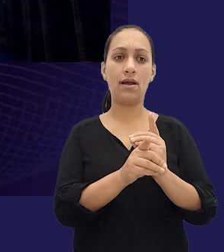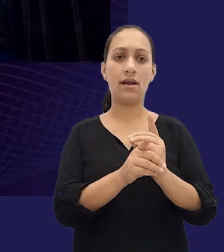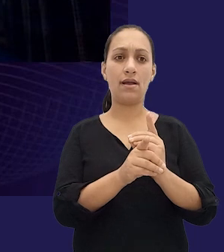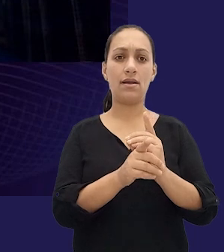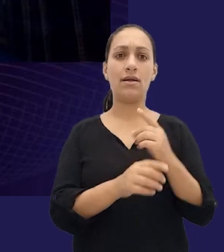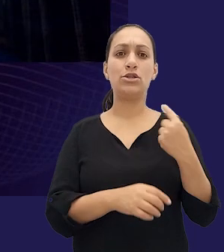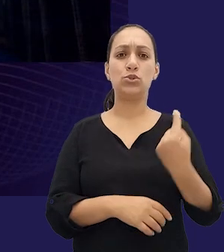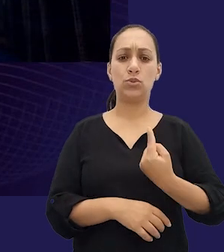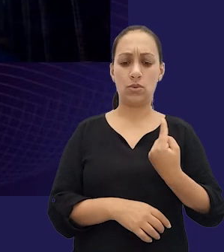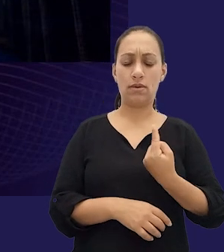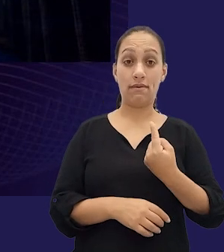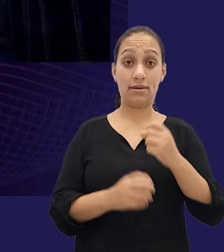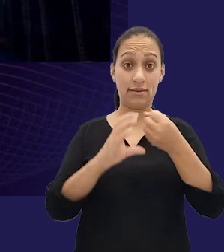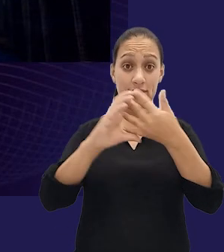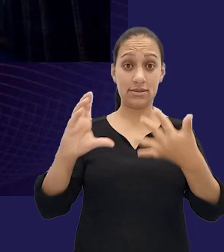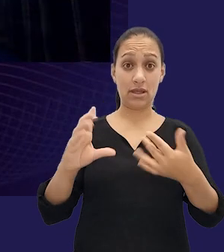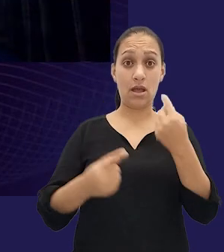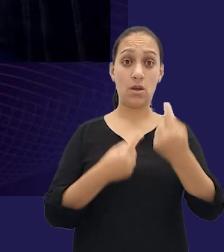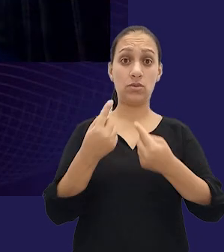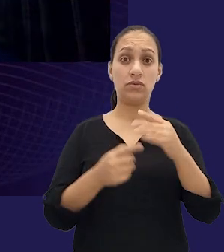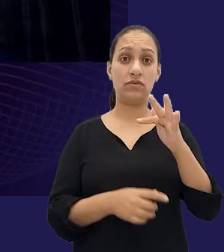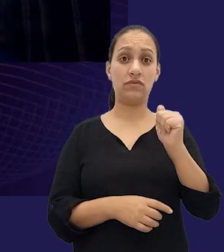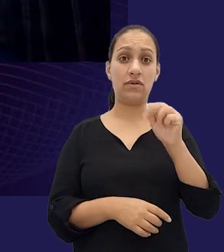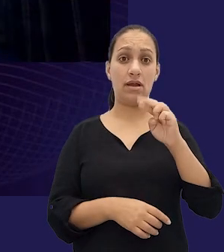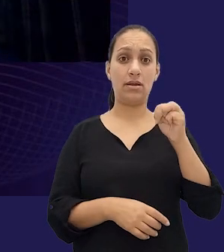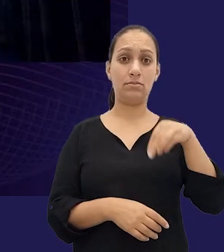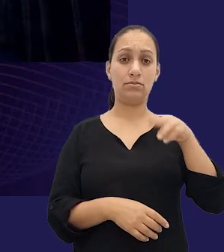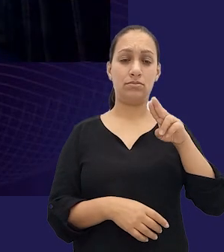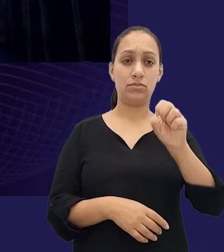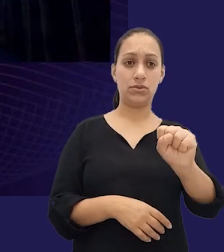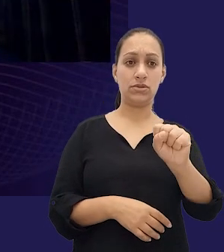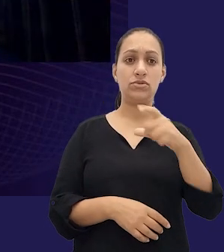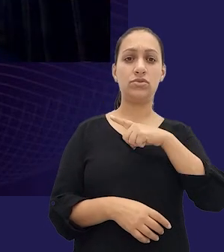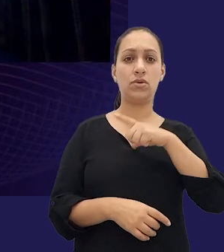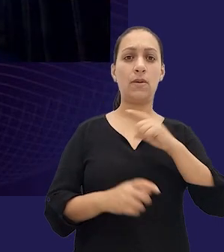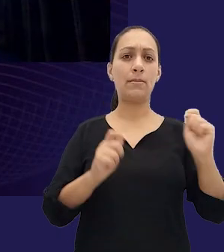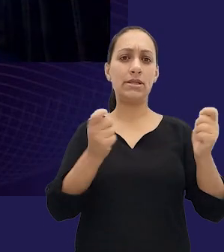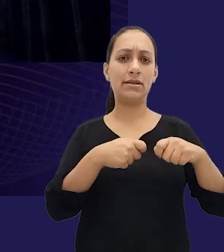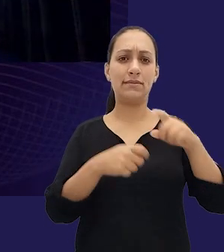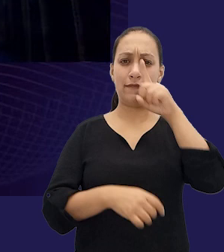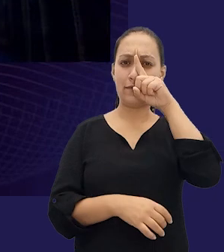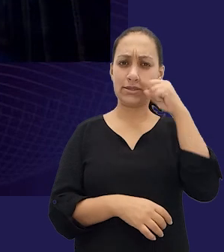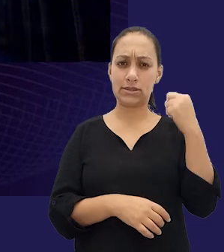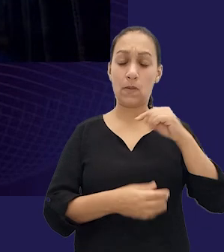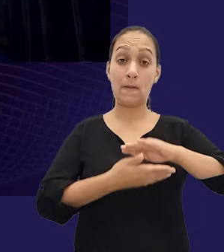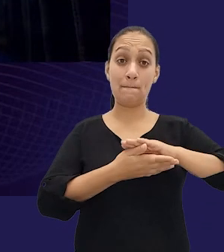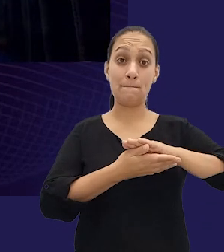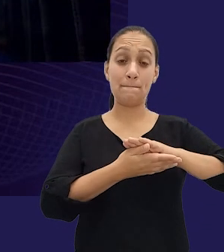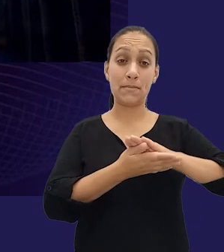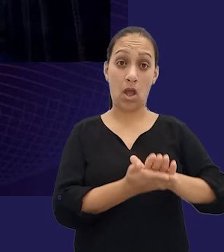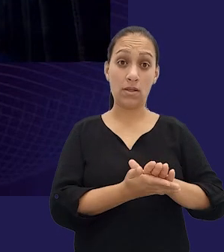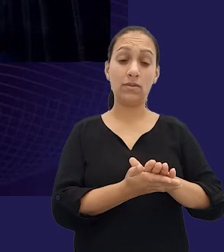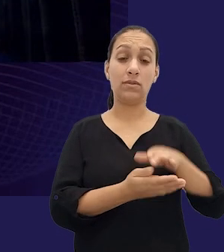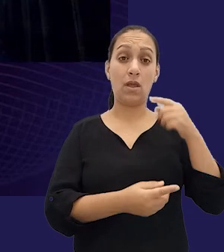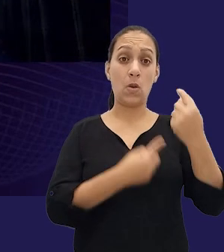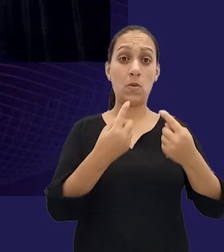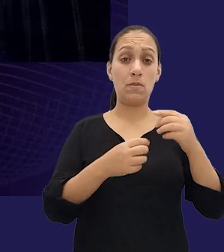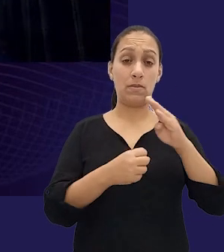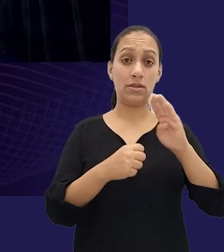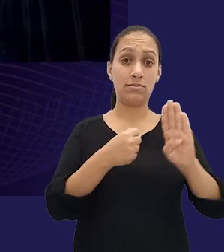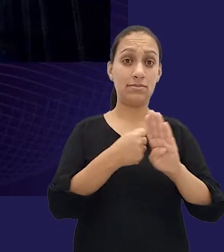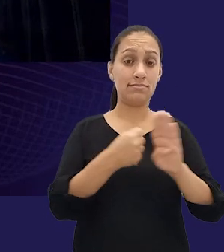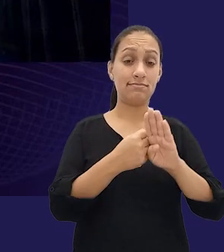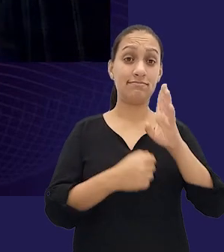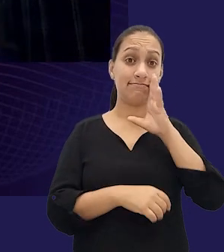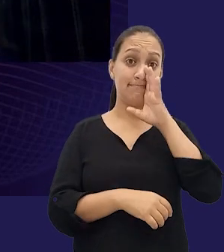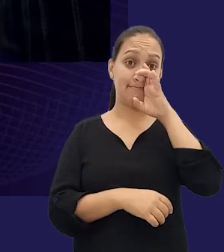e caracterizar alguns fagos que tinham capacidade de infecção e morte para algumas bactérias multiresistentes.